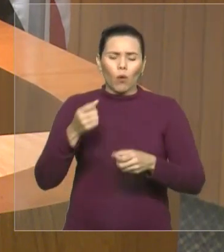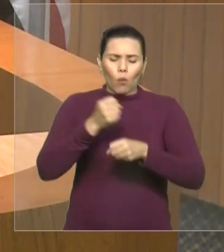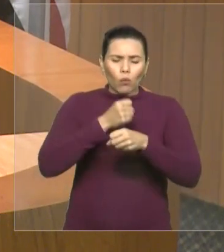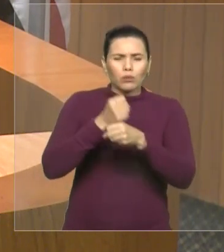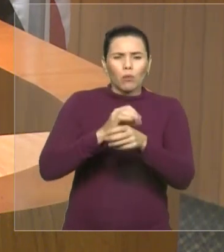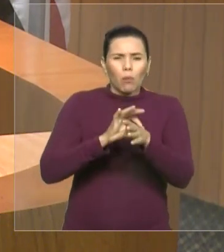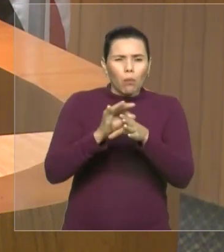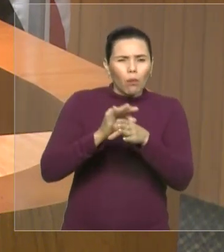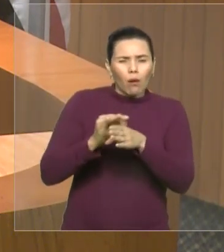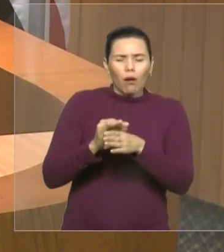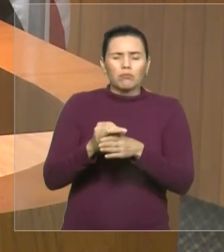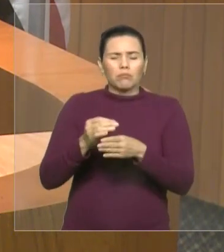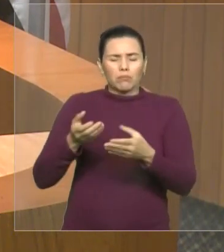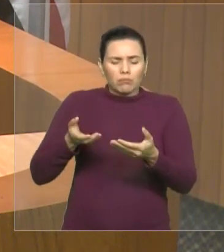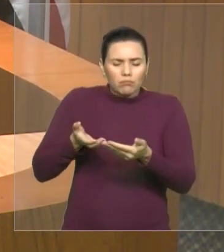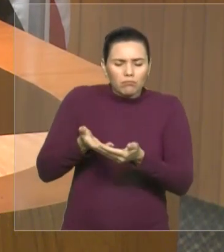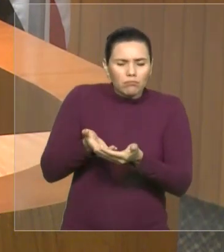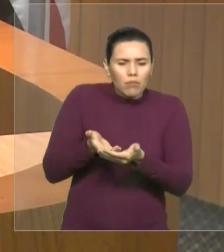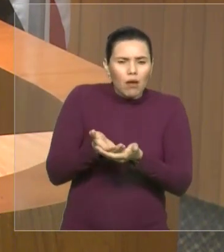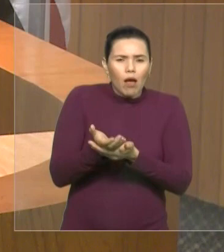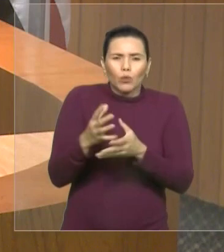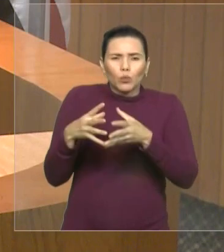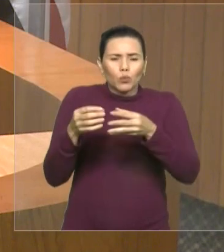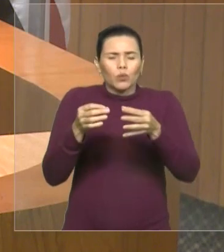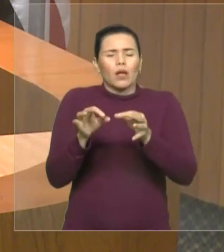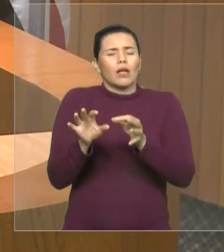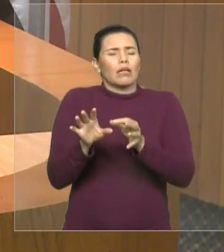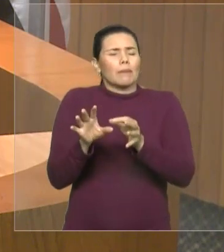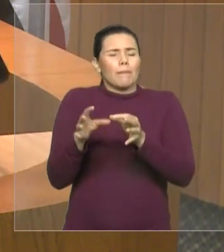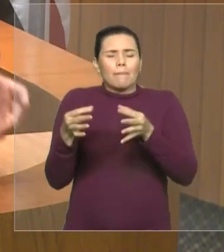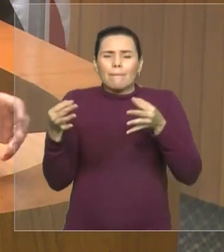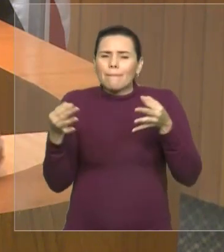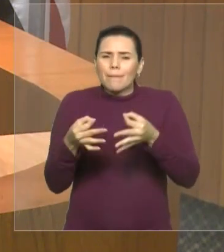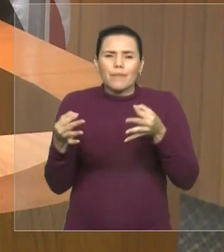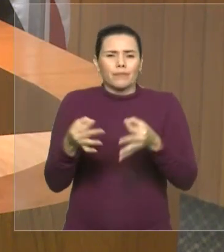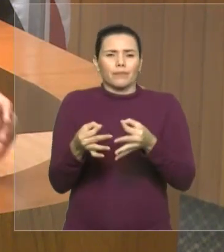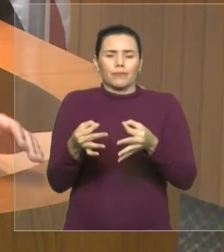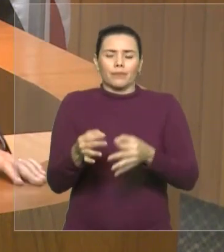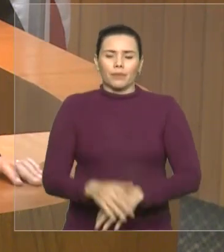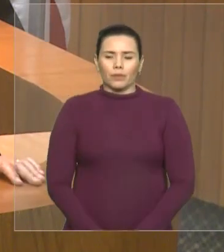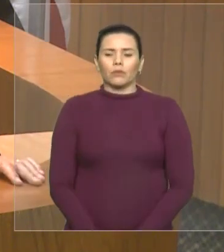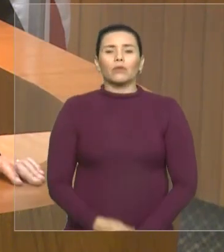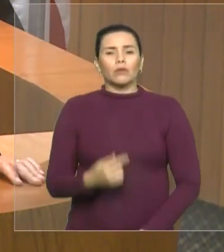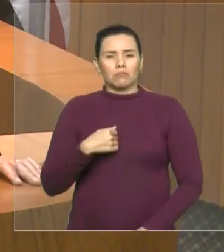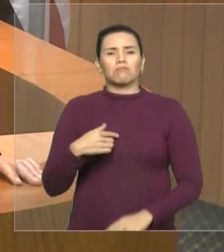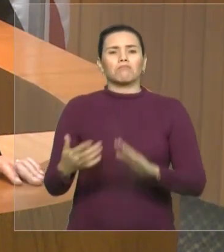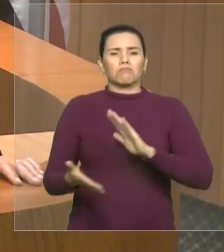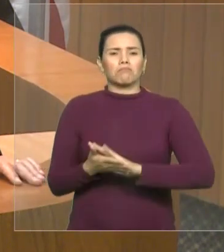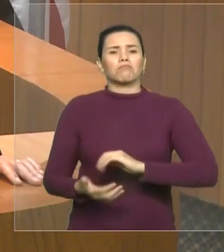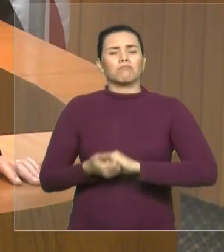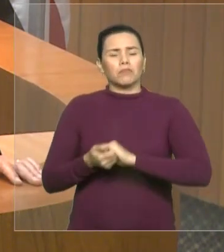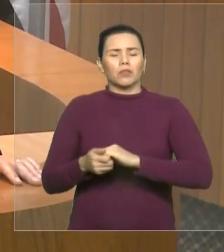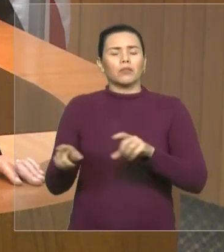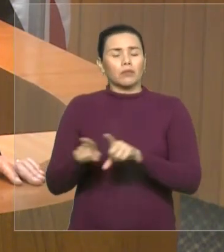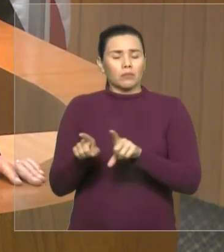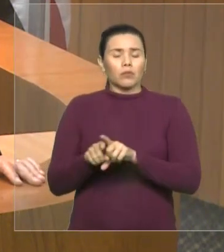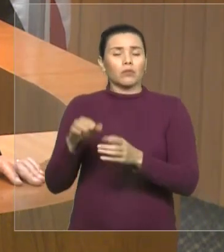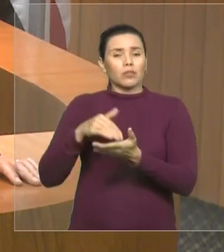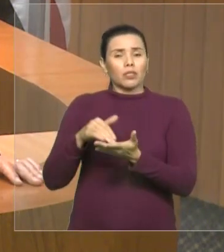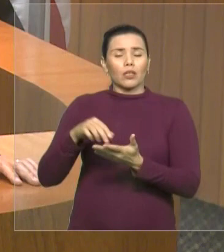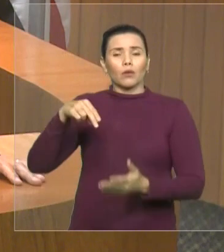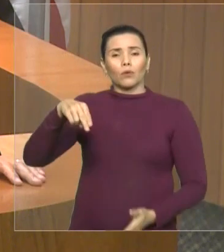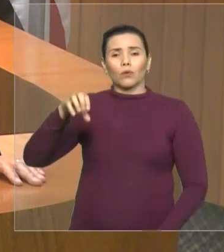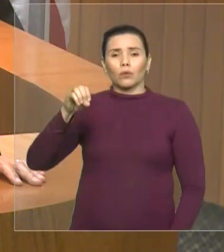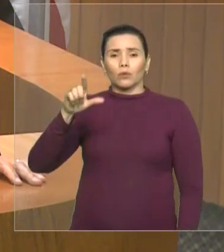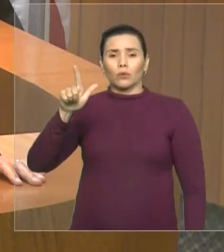ao Cleiton Noleta, o secretário de Infraestrutura, pela sua iniciativa em ter ido à cidade, ter visto a obra. E o governo do estado fez, executou